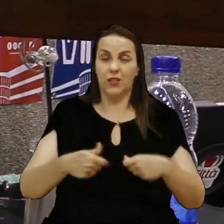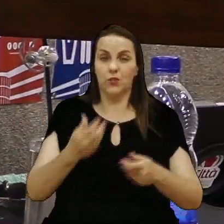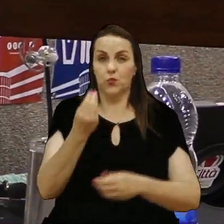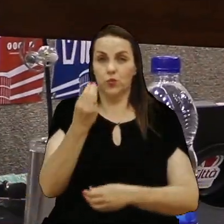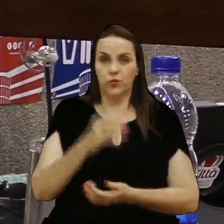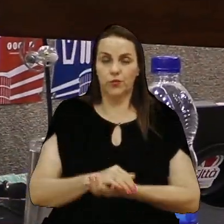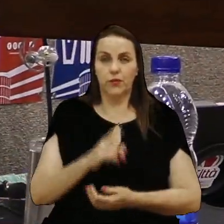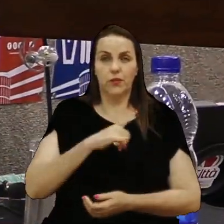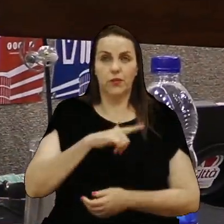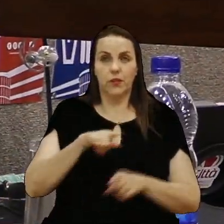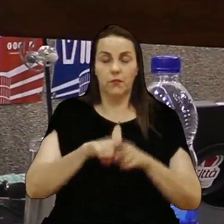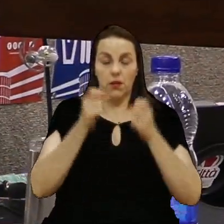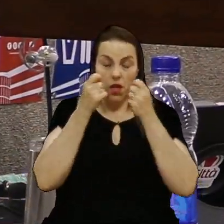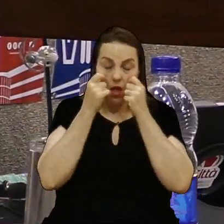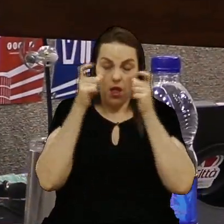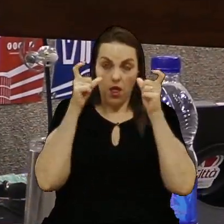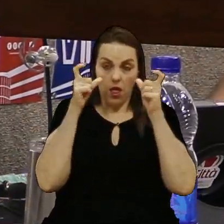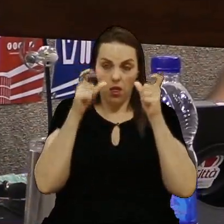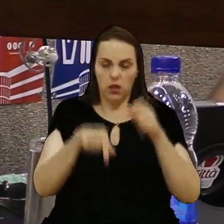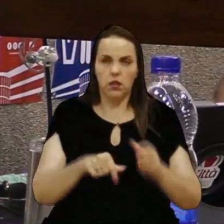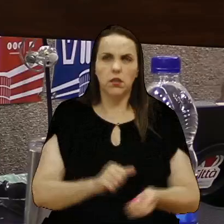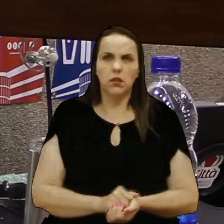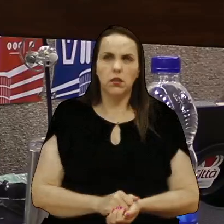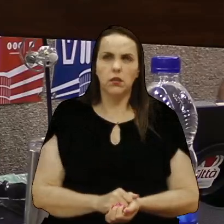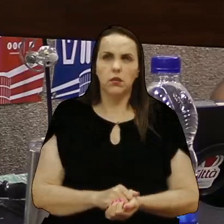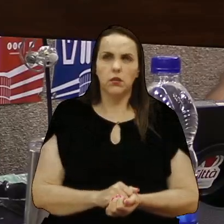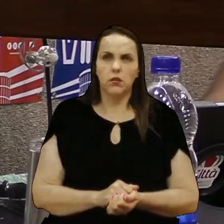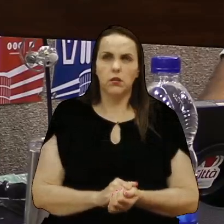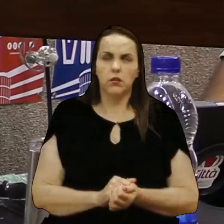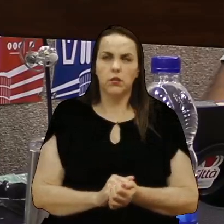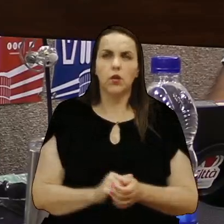um aqui que me salta os olhos, que é o seguinte: O Globo.